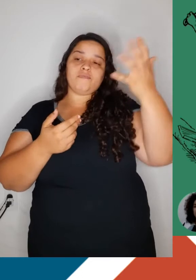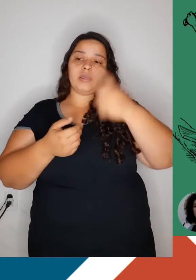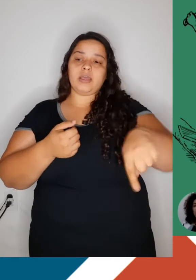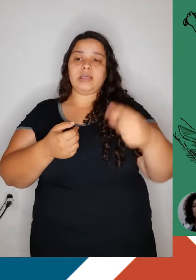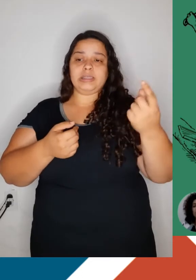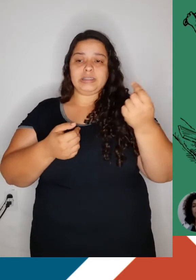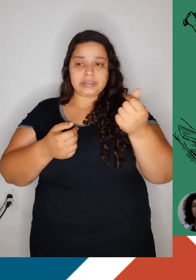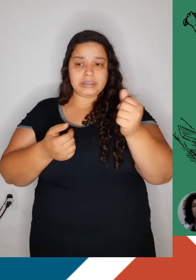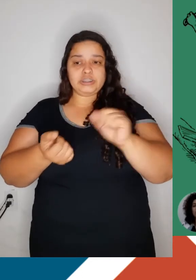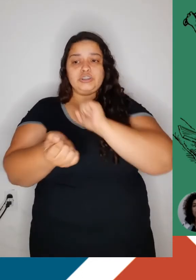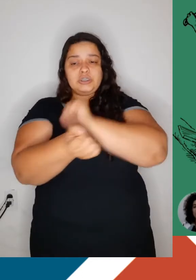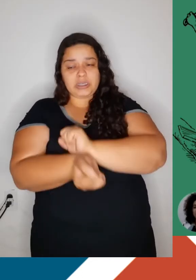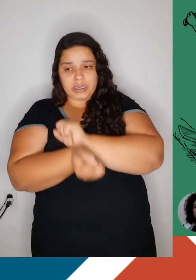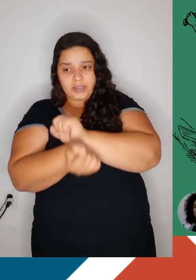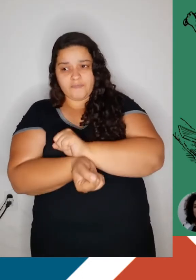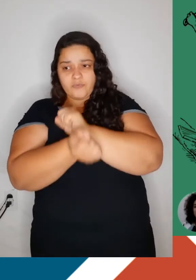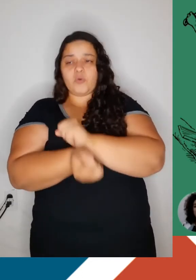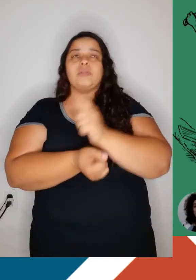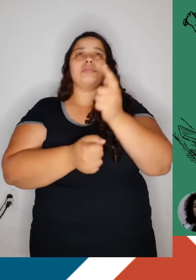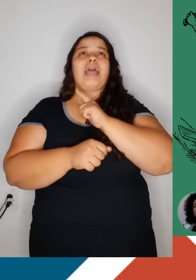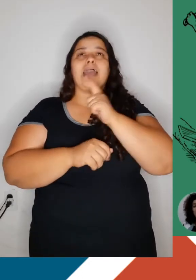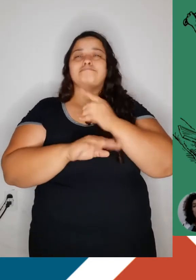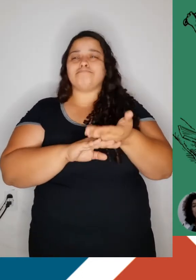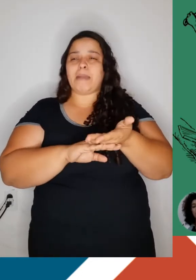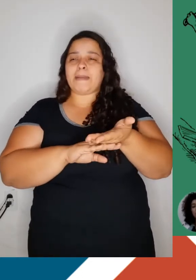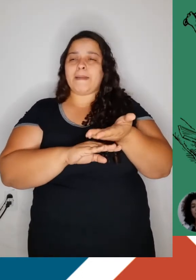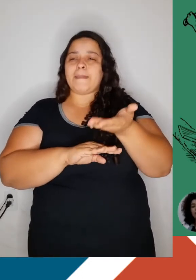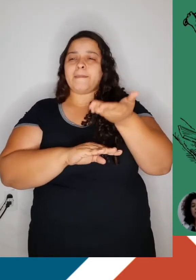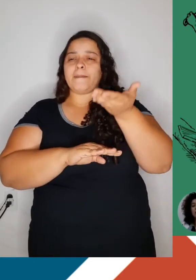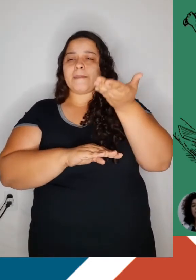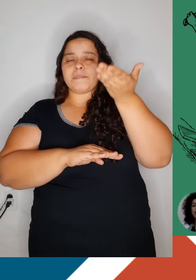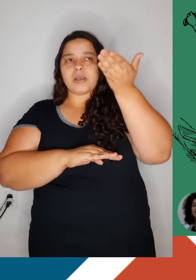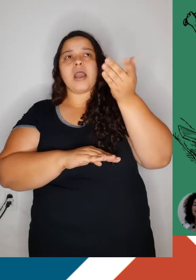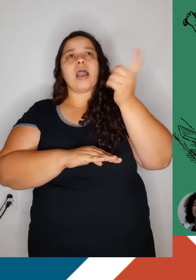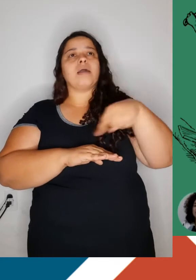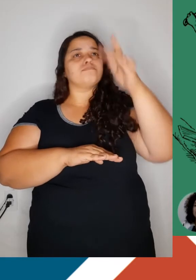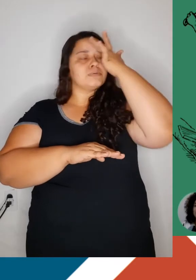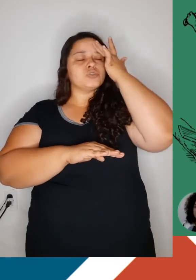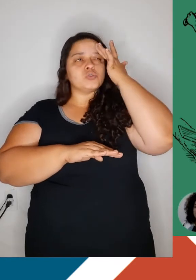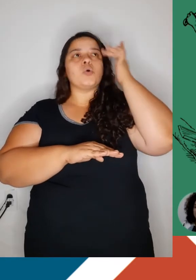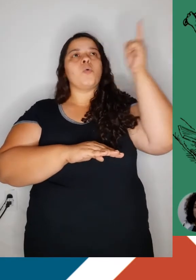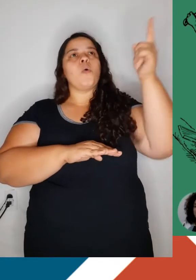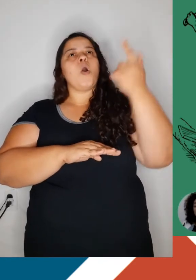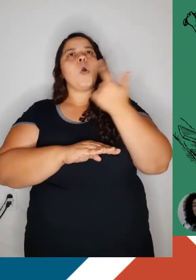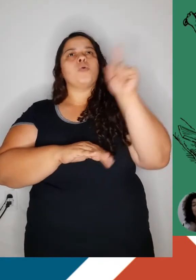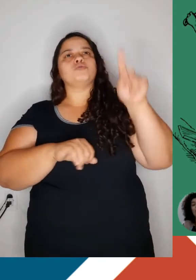latifundiários. O preço da mão de obra escravizada sofreu um considerável aumento, de modo que a atração de imigrantes,